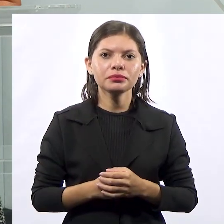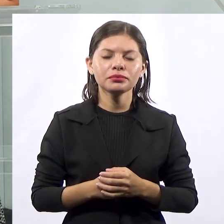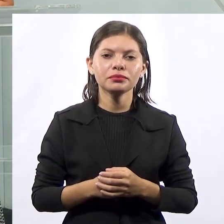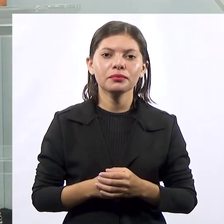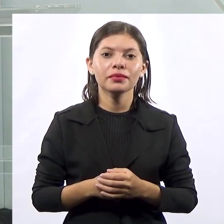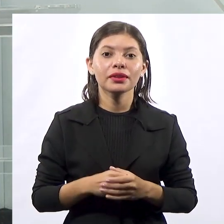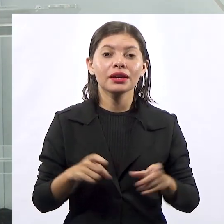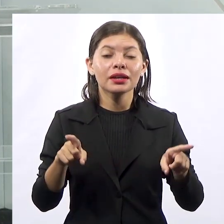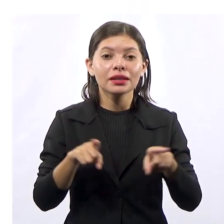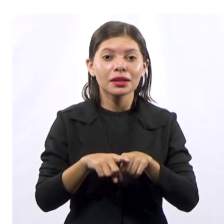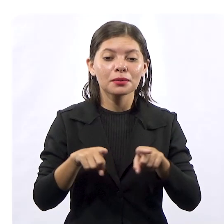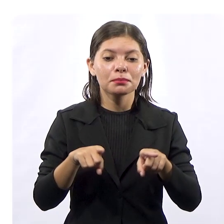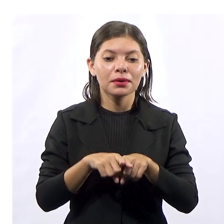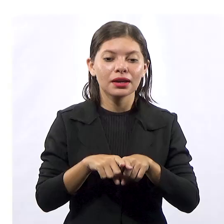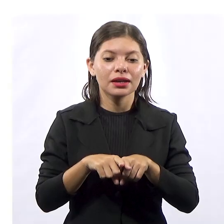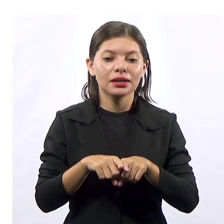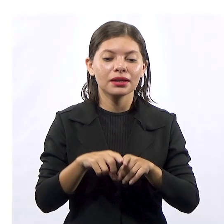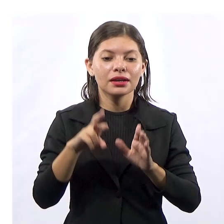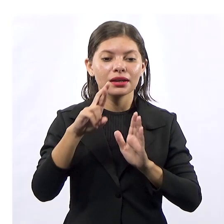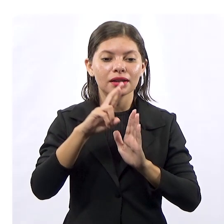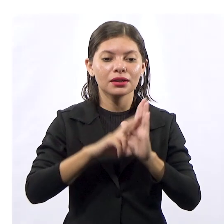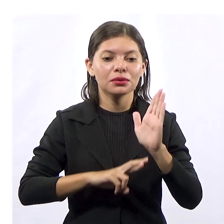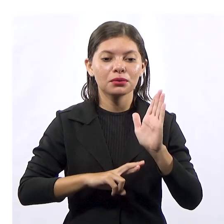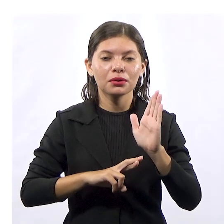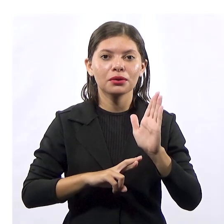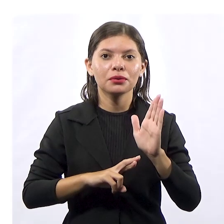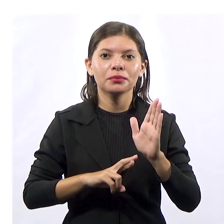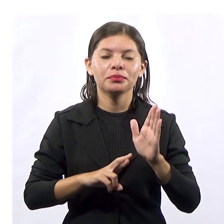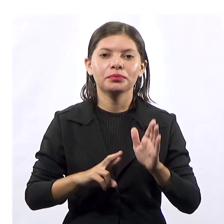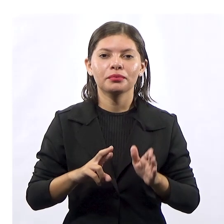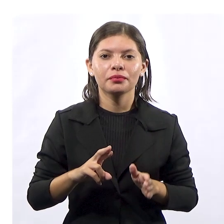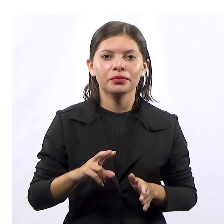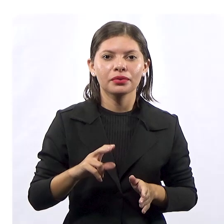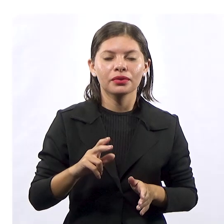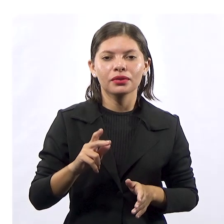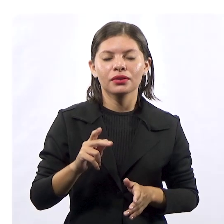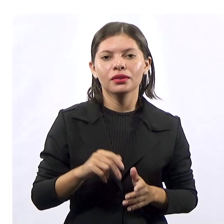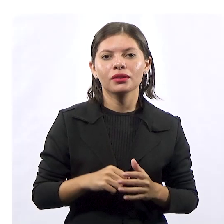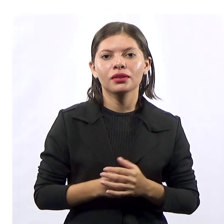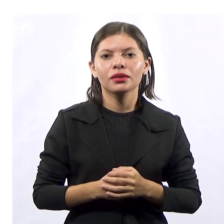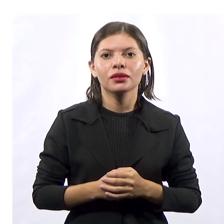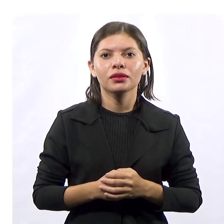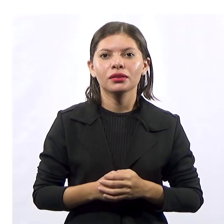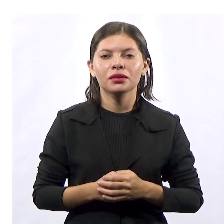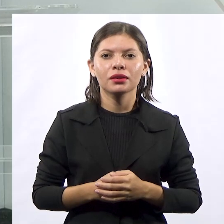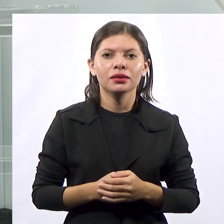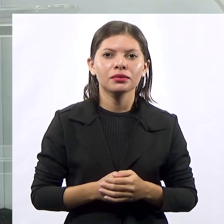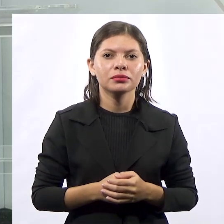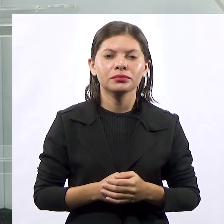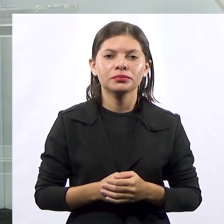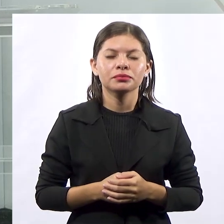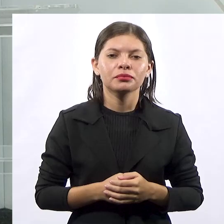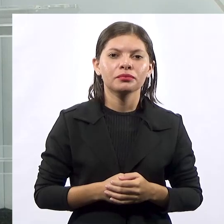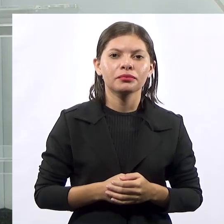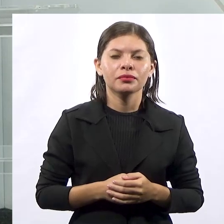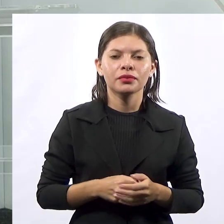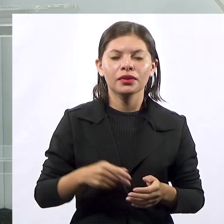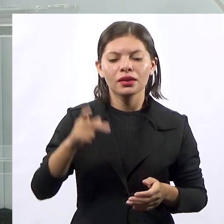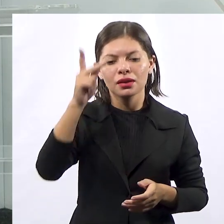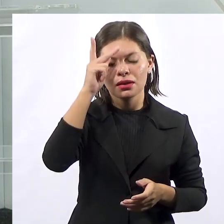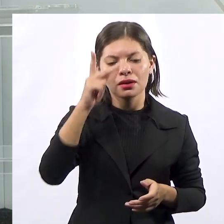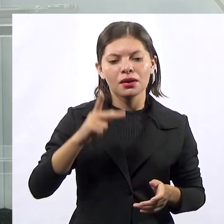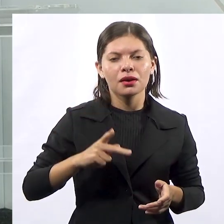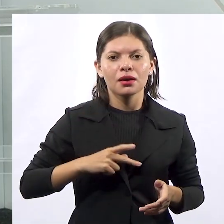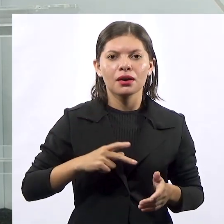2018. Além disso, o relatório ele pode ter os apêndices. O que são os apêndices? São materiais extras criados